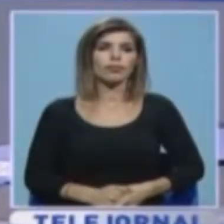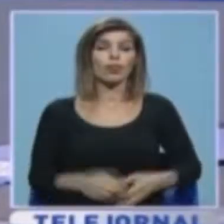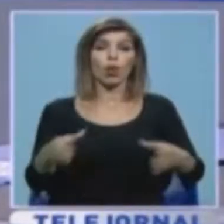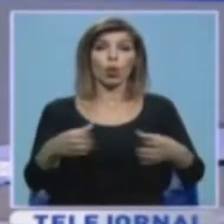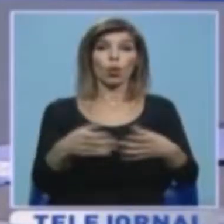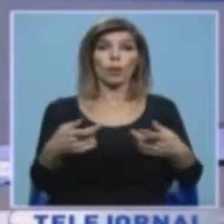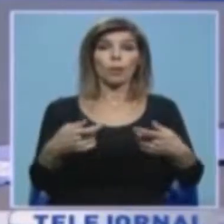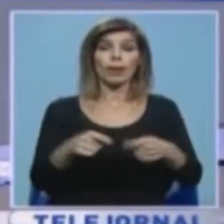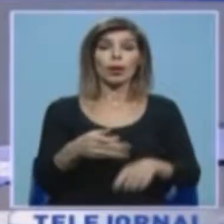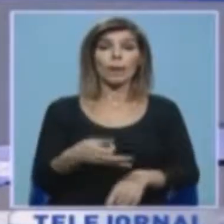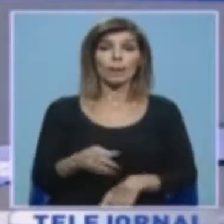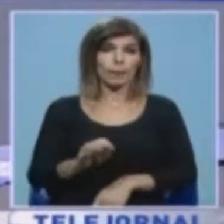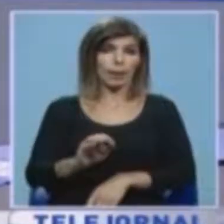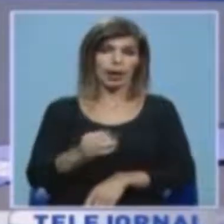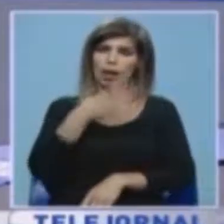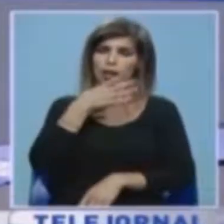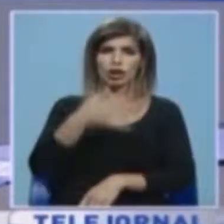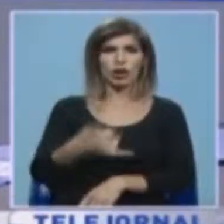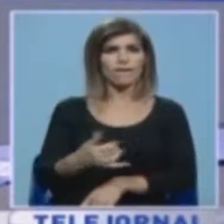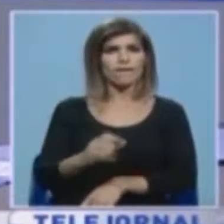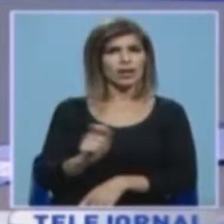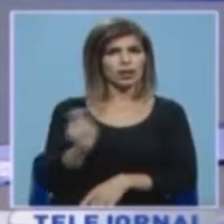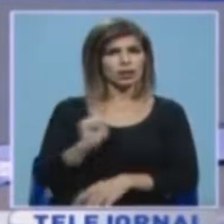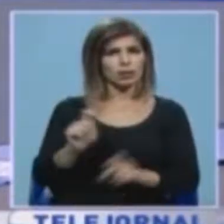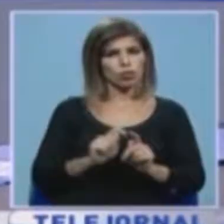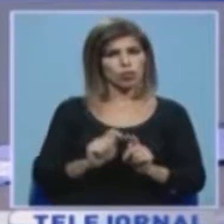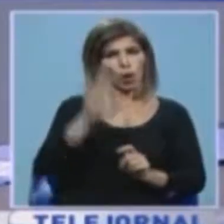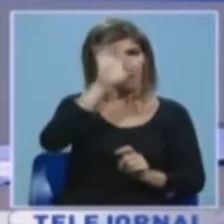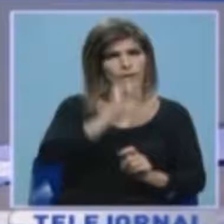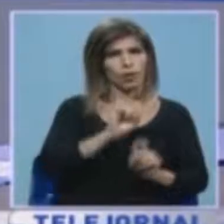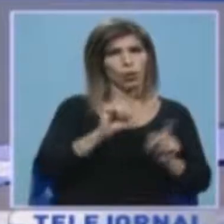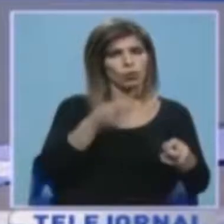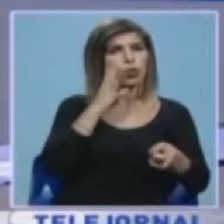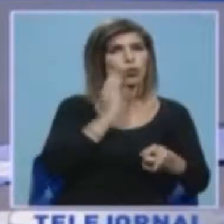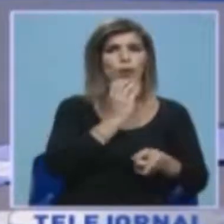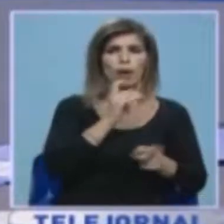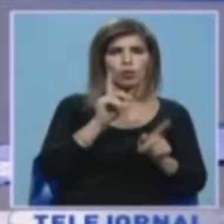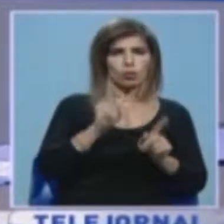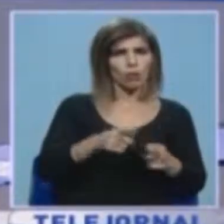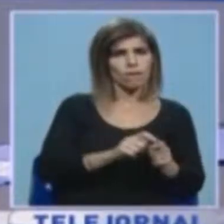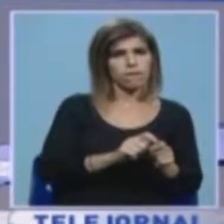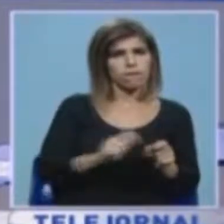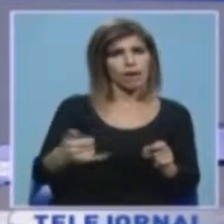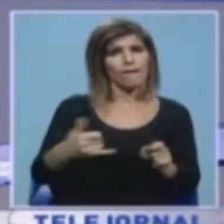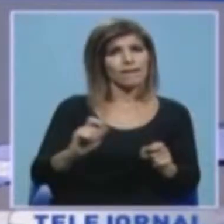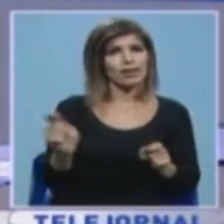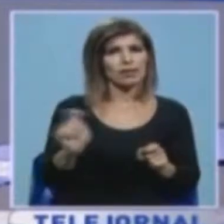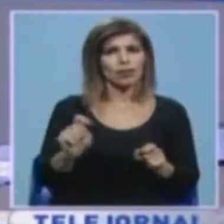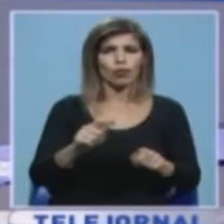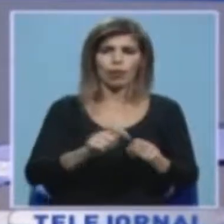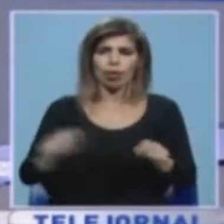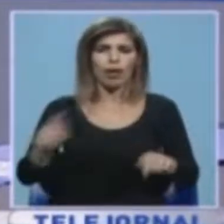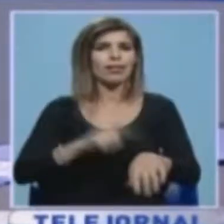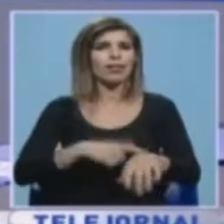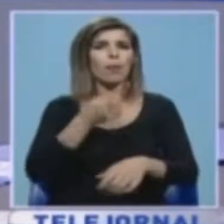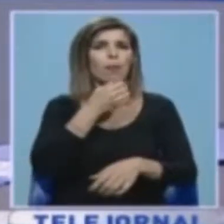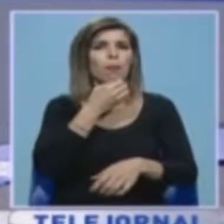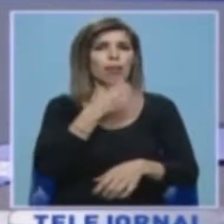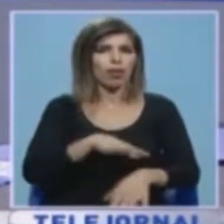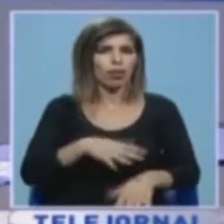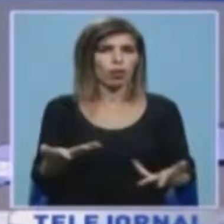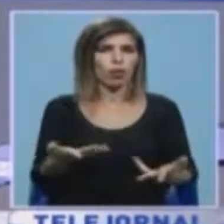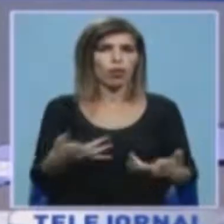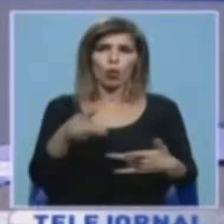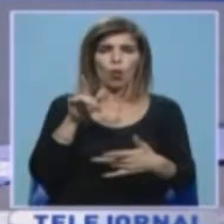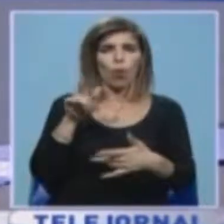Partido Socialista diz que os 20 meses de governação de Miguel Albuquerque foram tempo perdido. O líder regional do partido fala